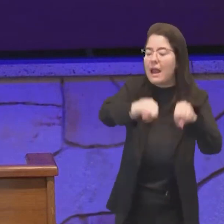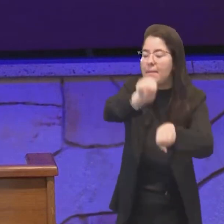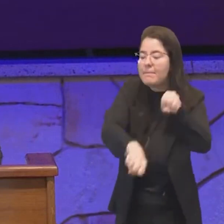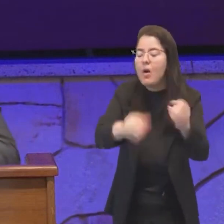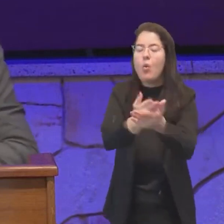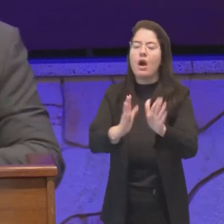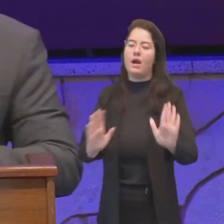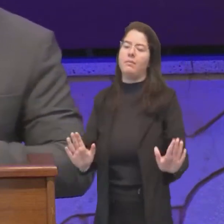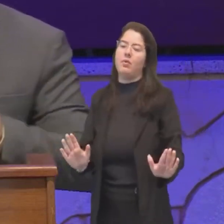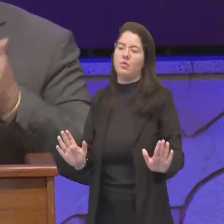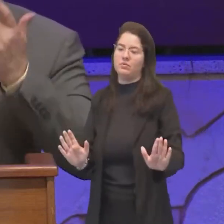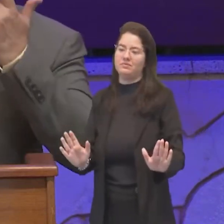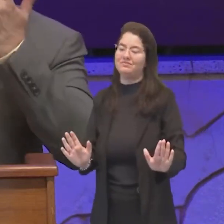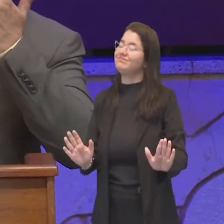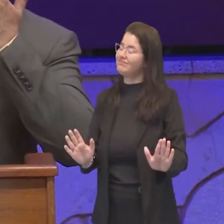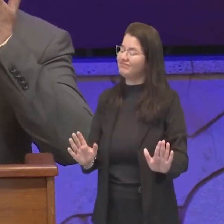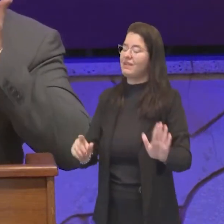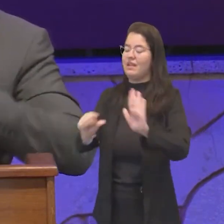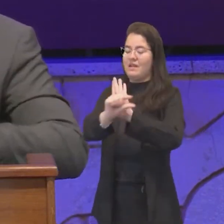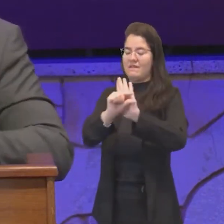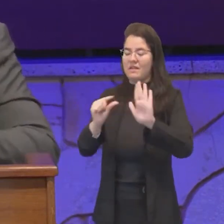Veja o verso de número 11, meu irmão.